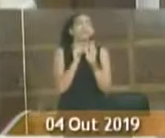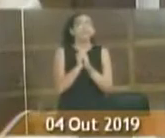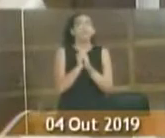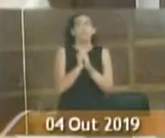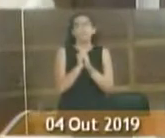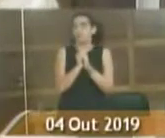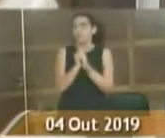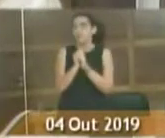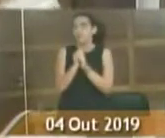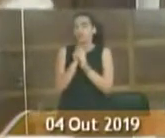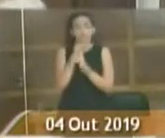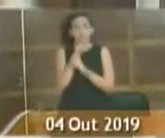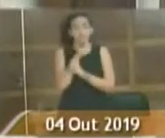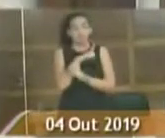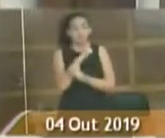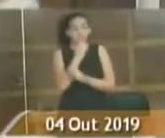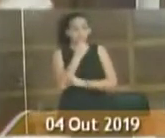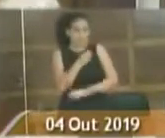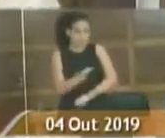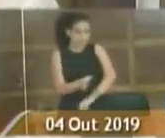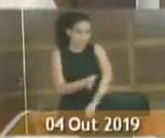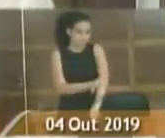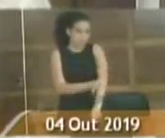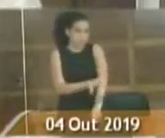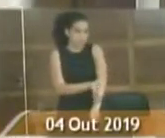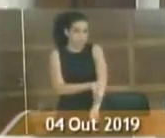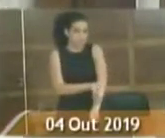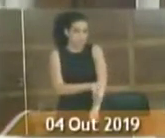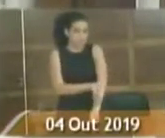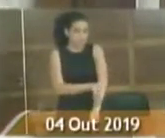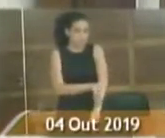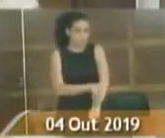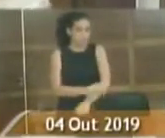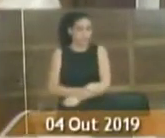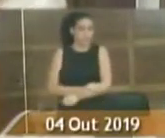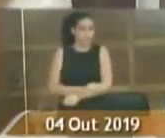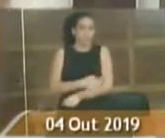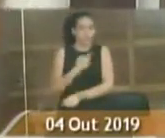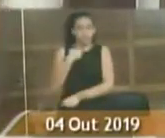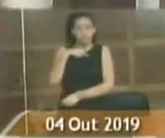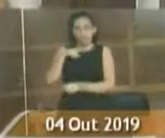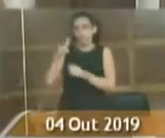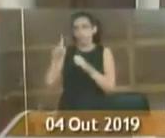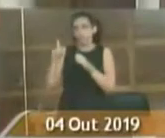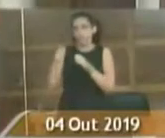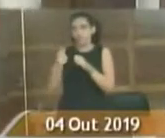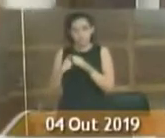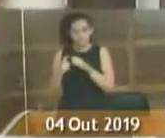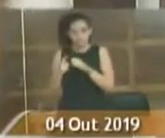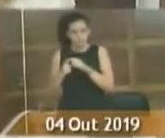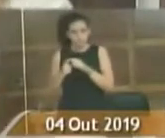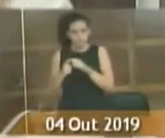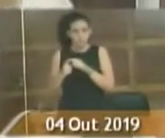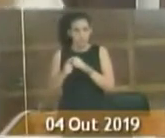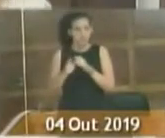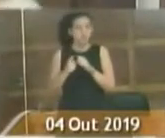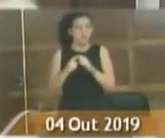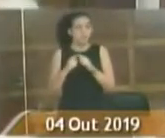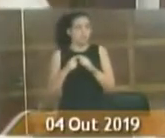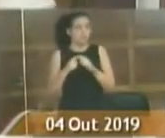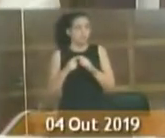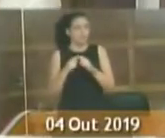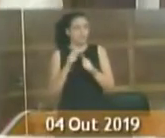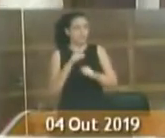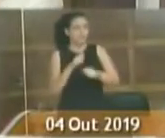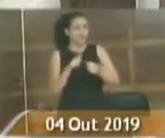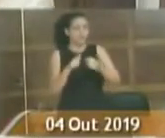olha só. Você tem um machucado, aí você foi no médico, aí o médico passou uma pomada